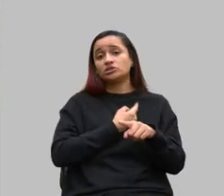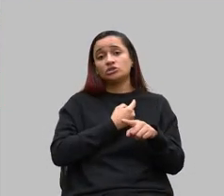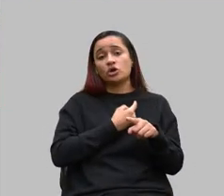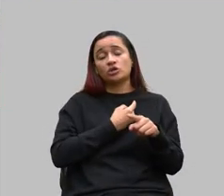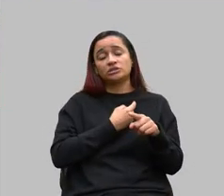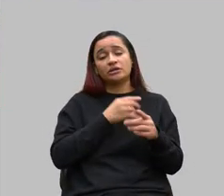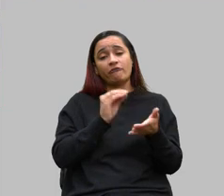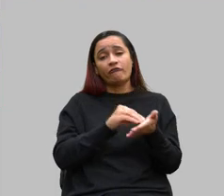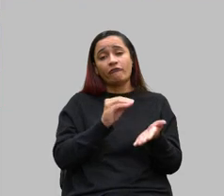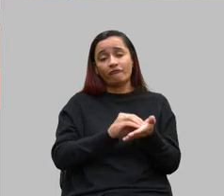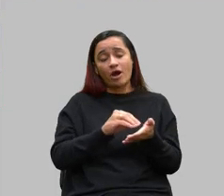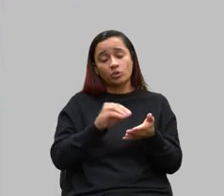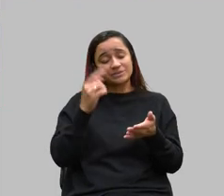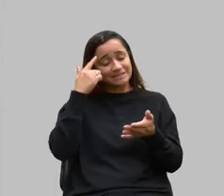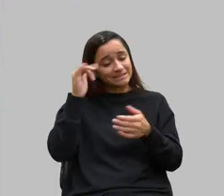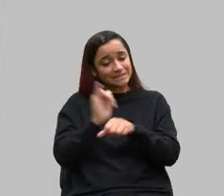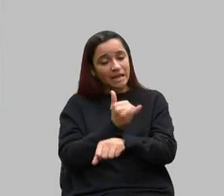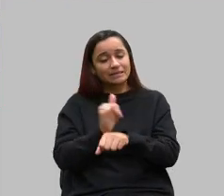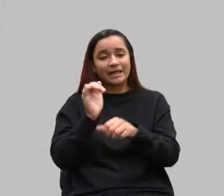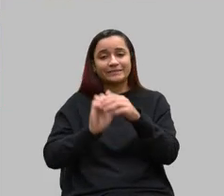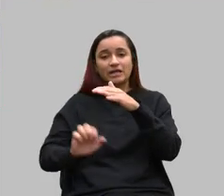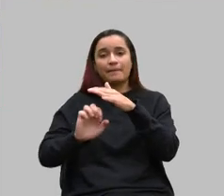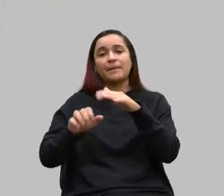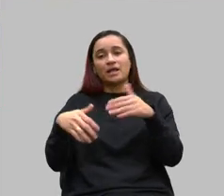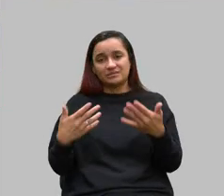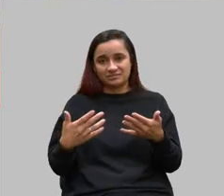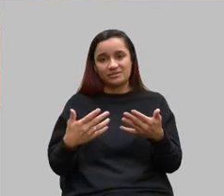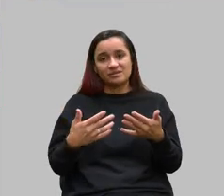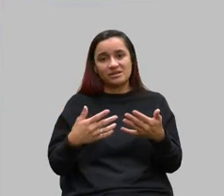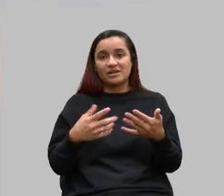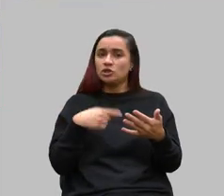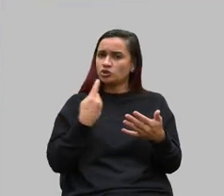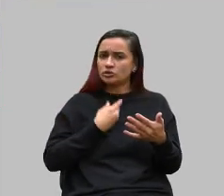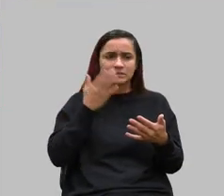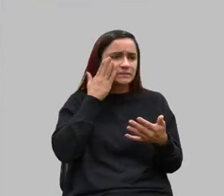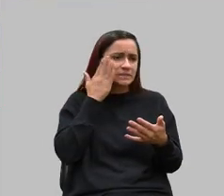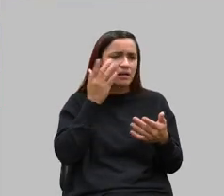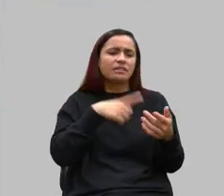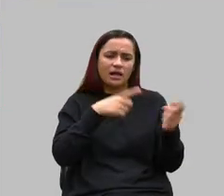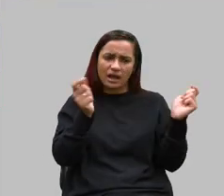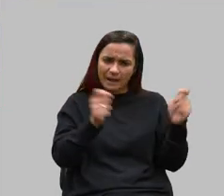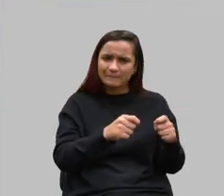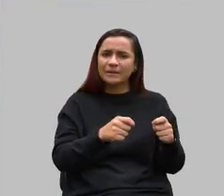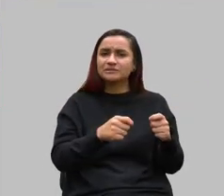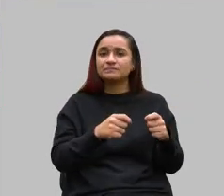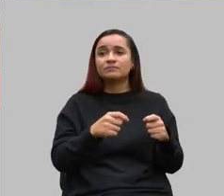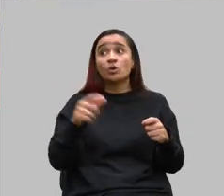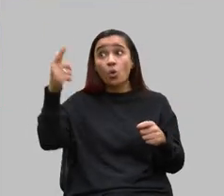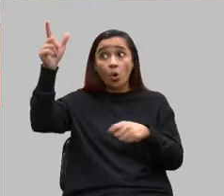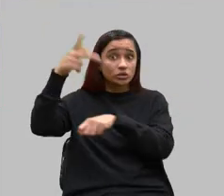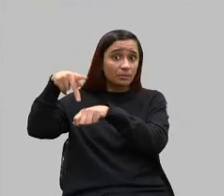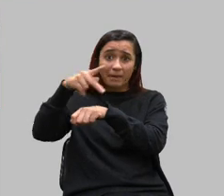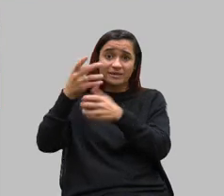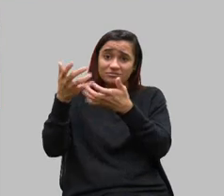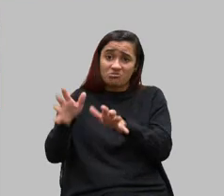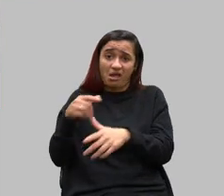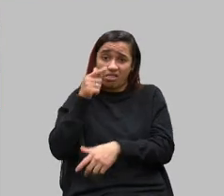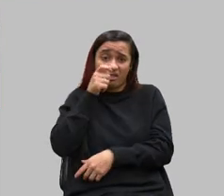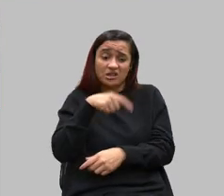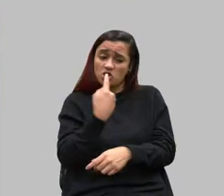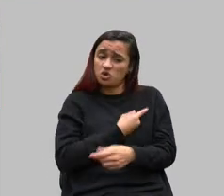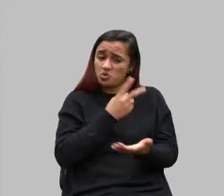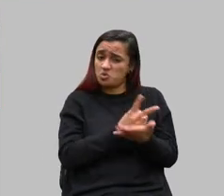imbatível e não interessa na verdade esses países que o Brasil vença essa sua deficiência logística